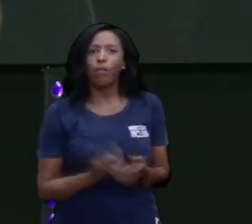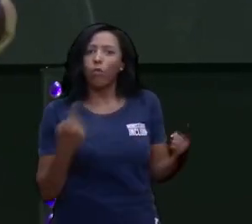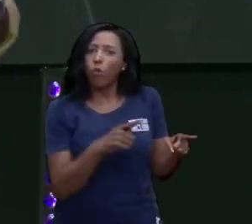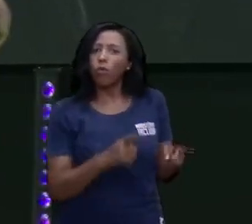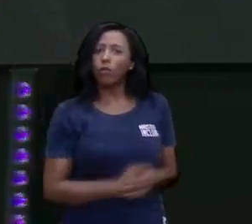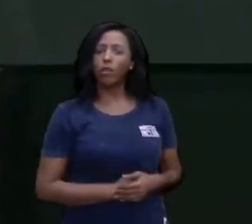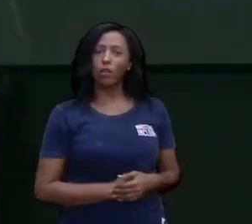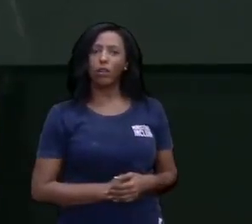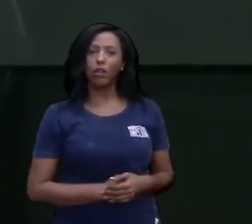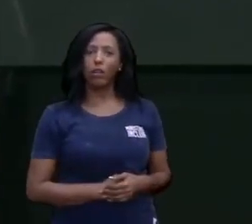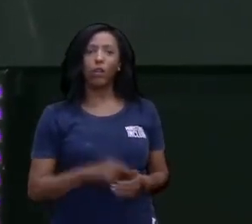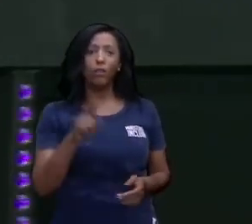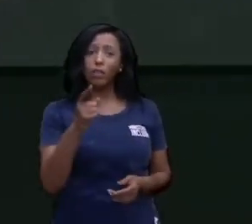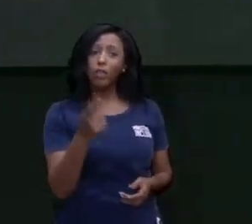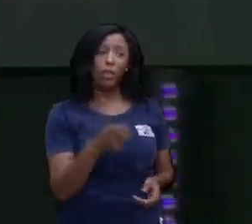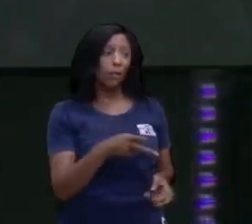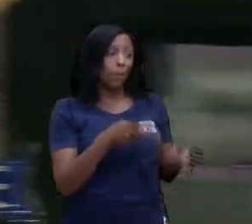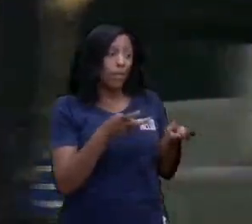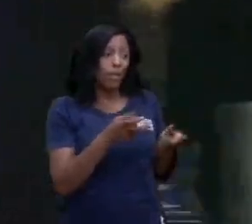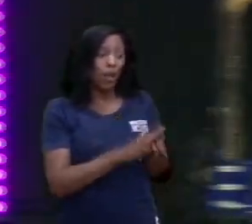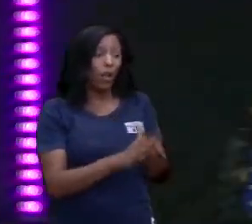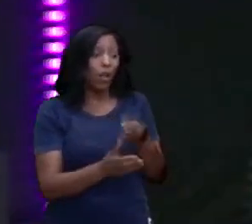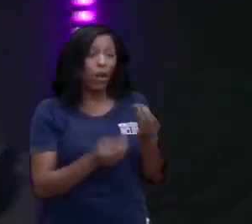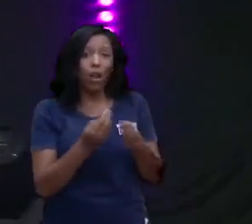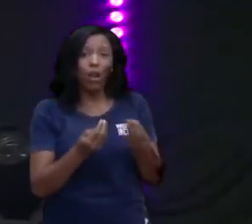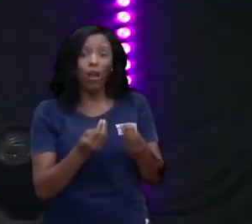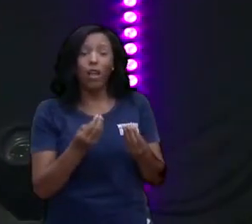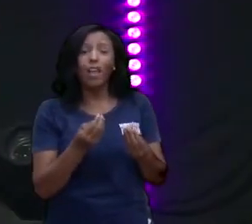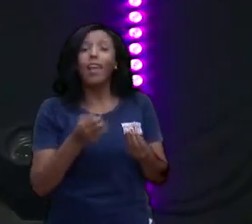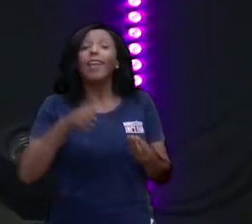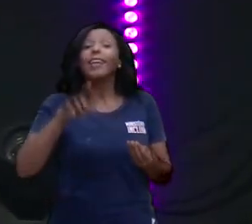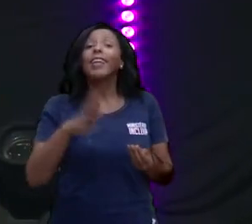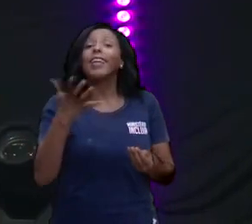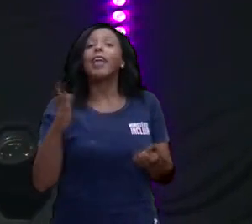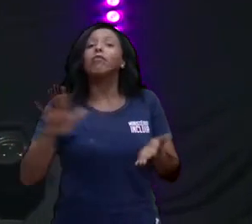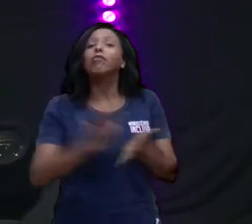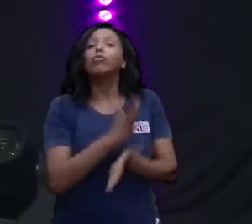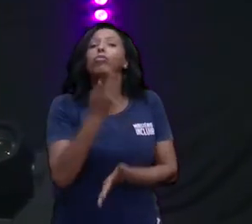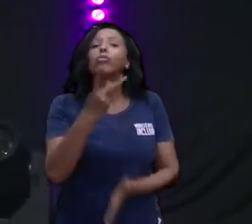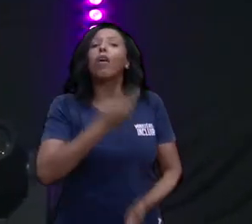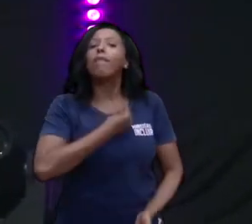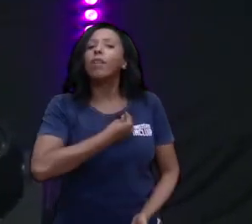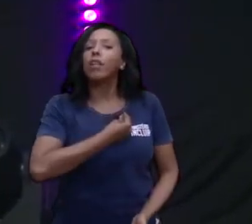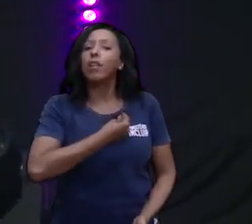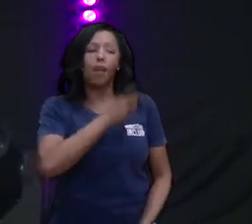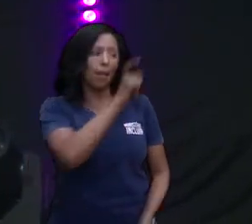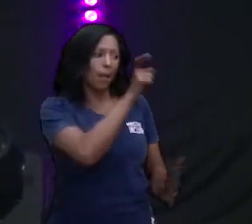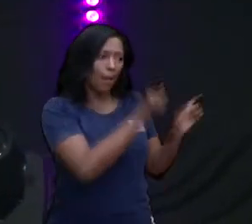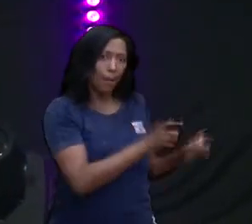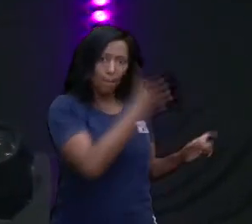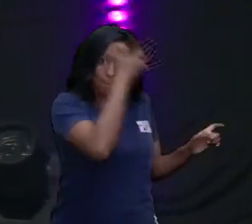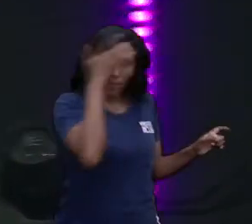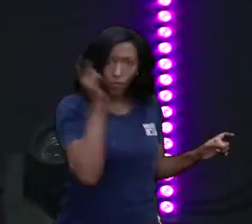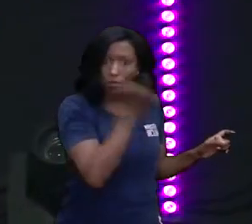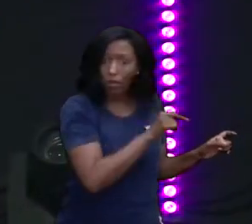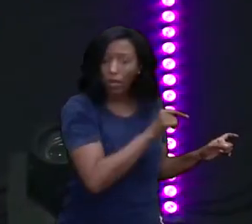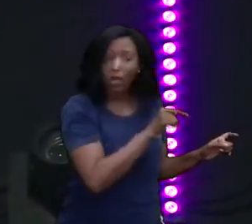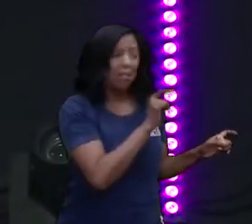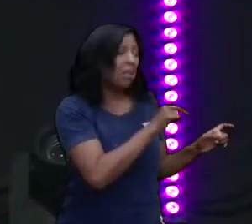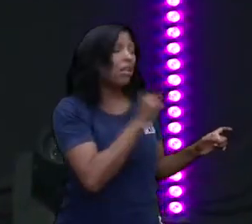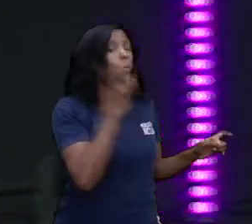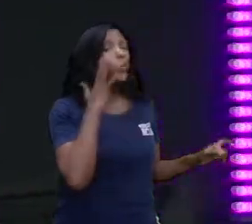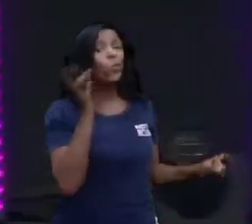e você não vai perceber que quem que acabar com você não essa pessoa essa pessoa está agindo de maneira